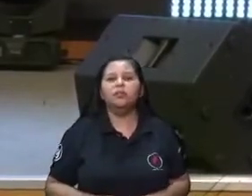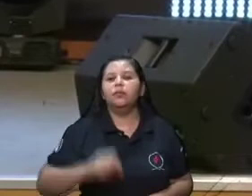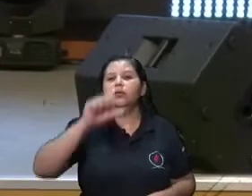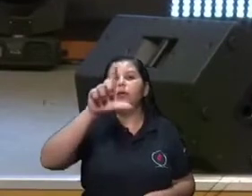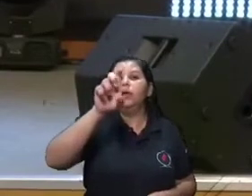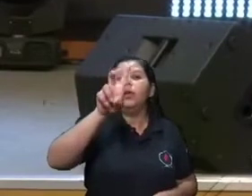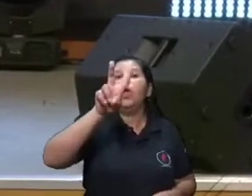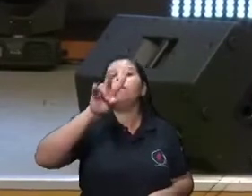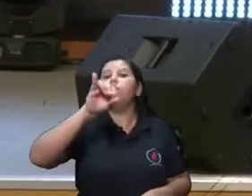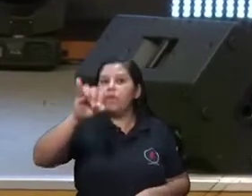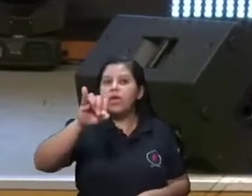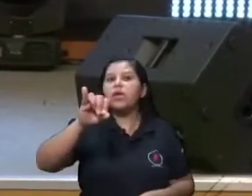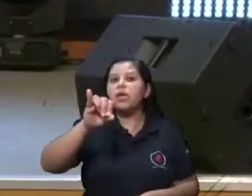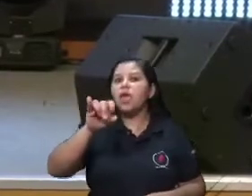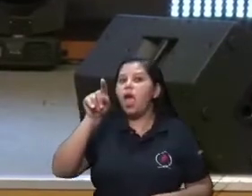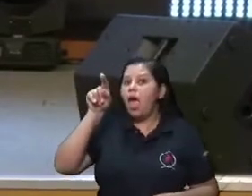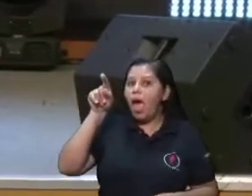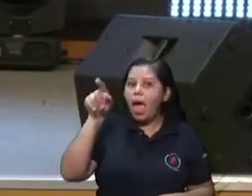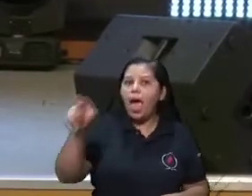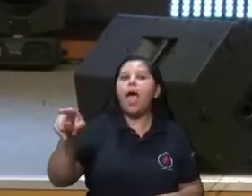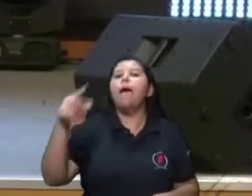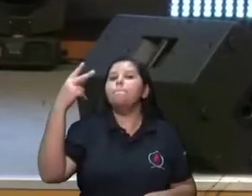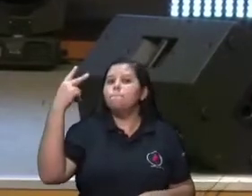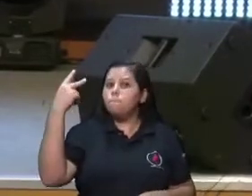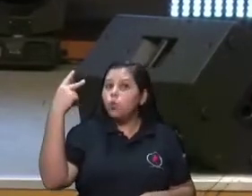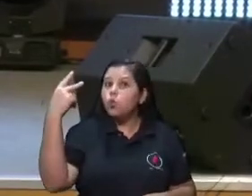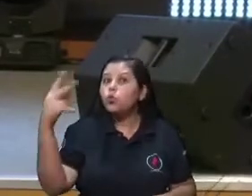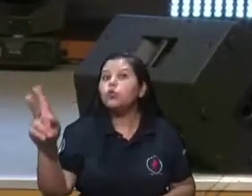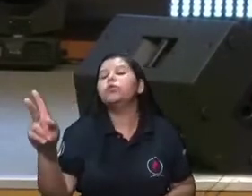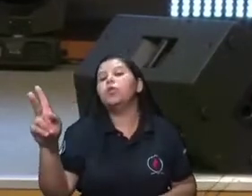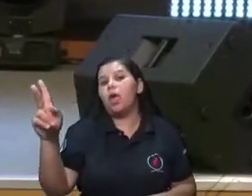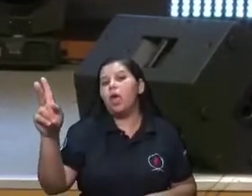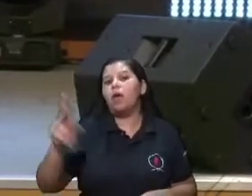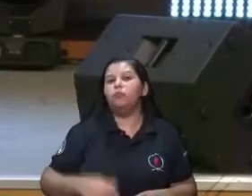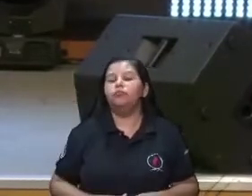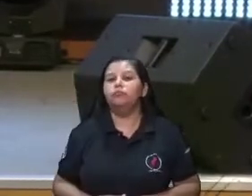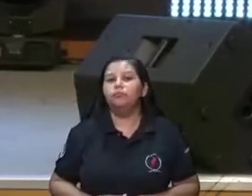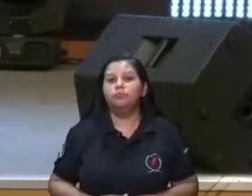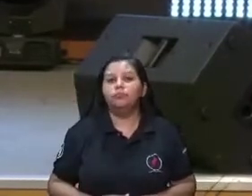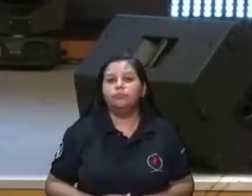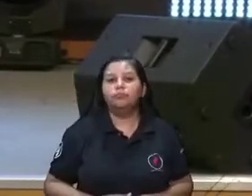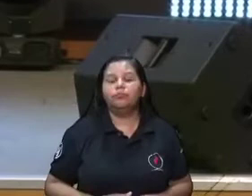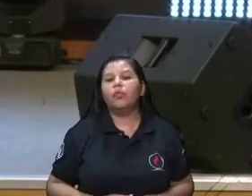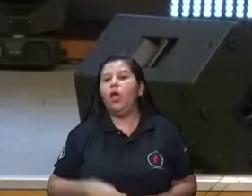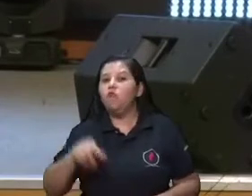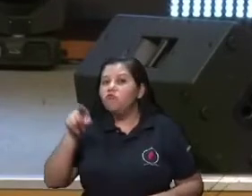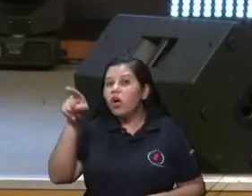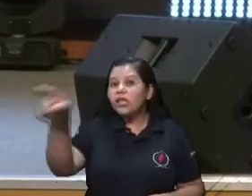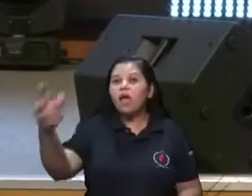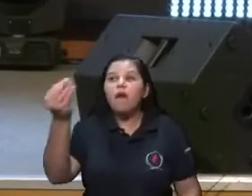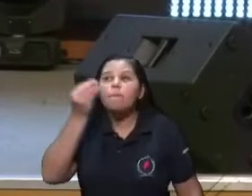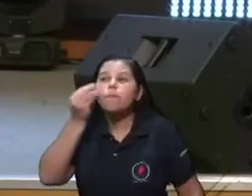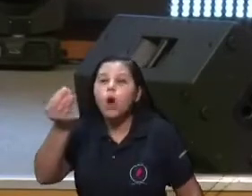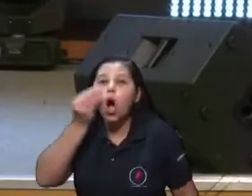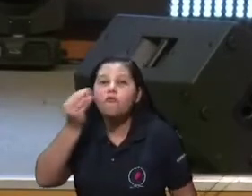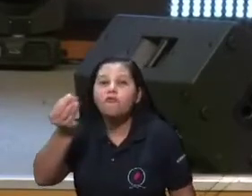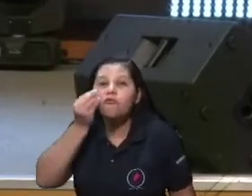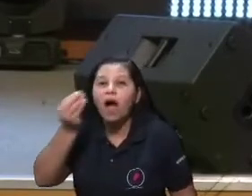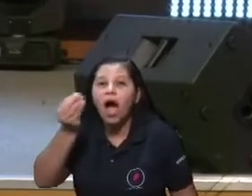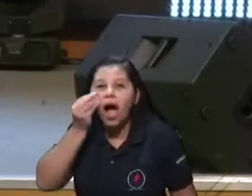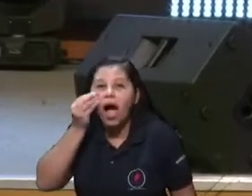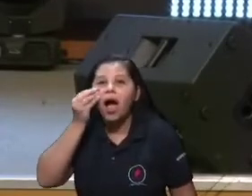são para o teu amado que tu provaste em Massá, com quem contendeste junto às águas de